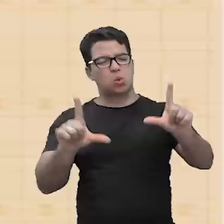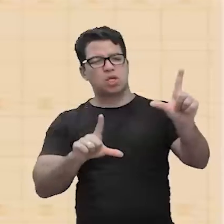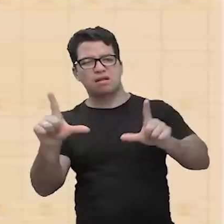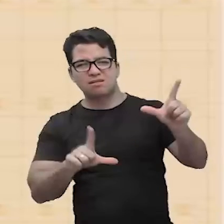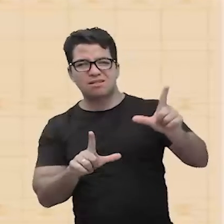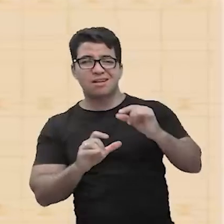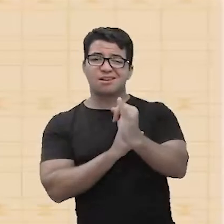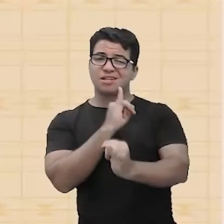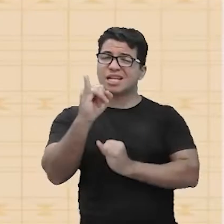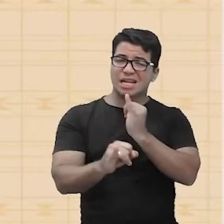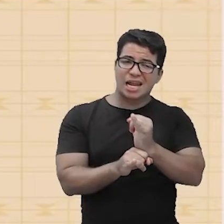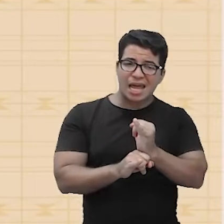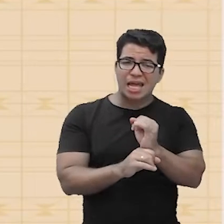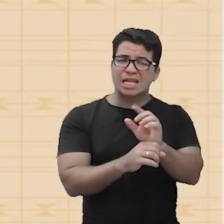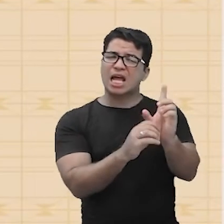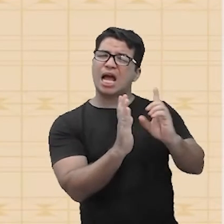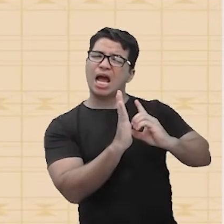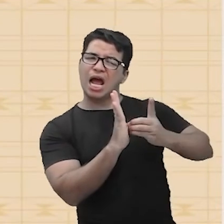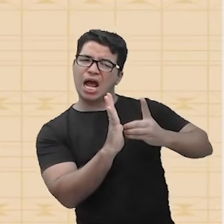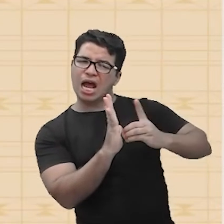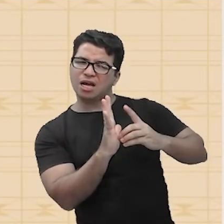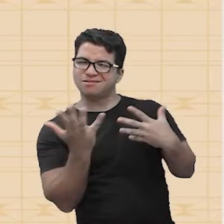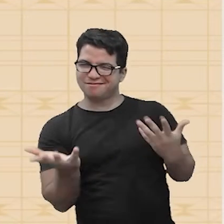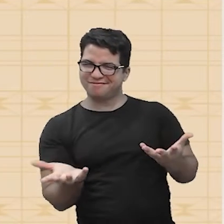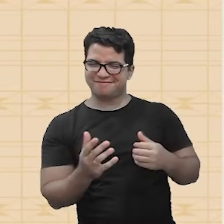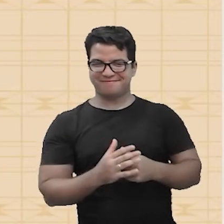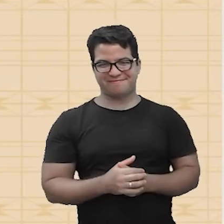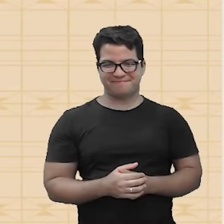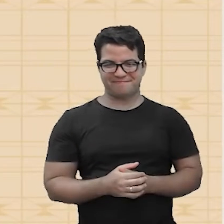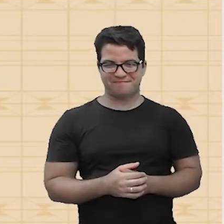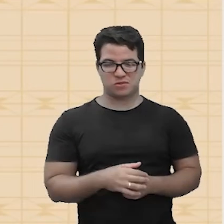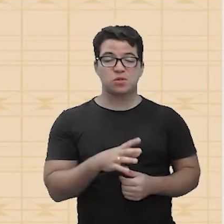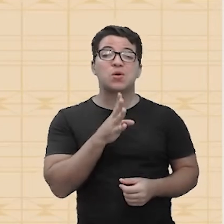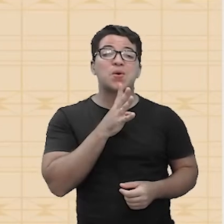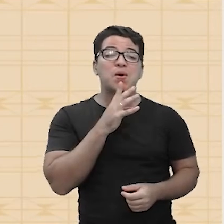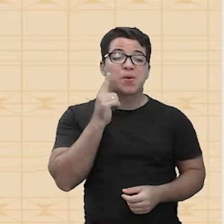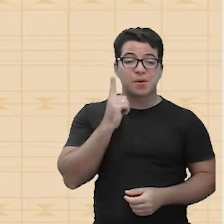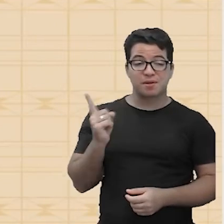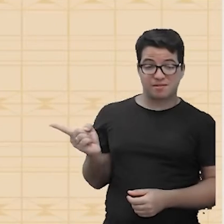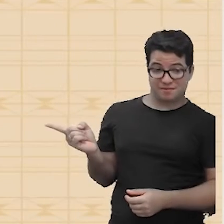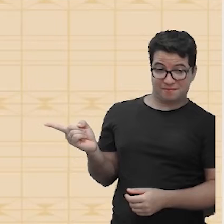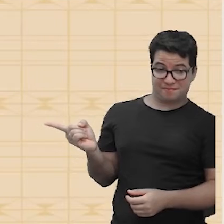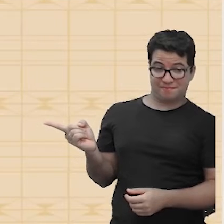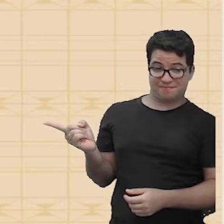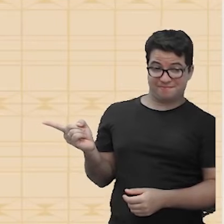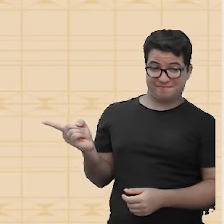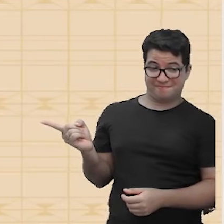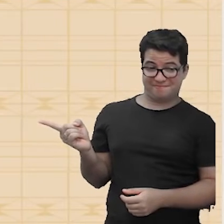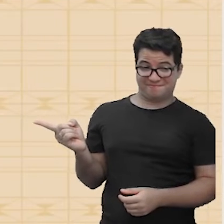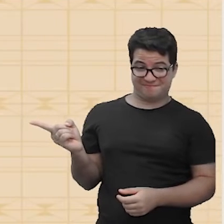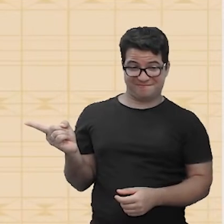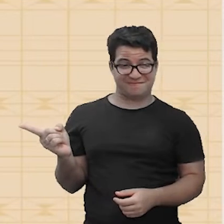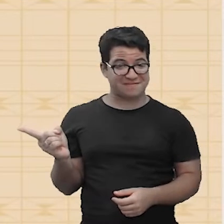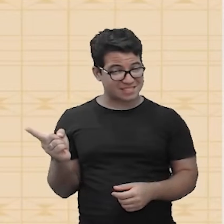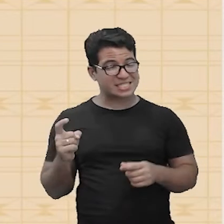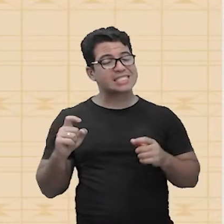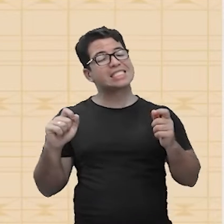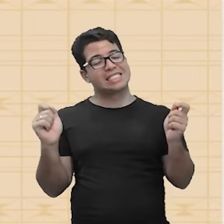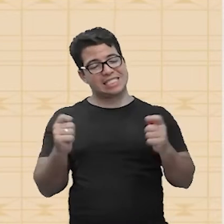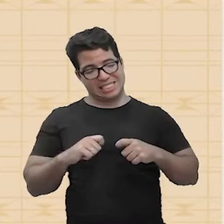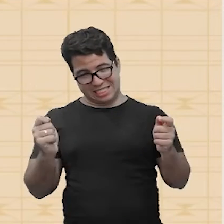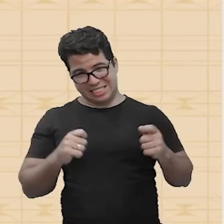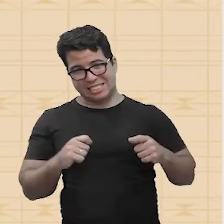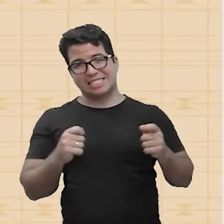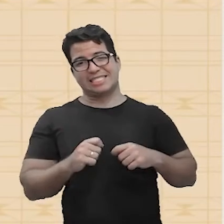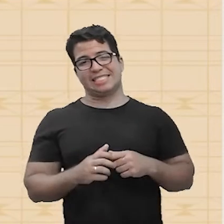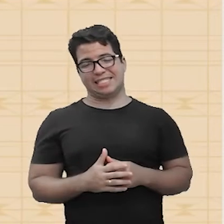esse símbolozinho aí, ó, famoso, né? Muitas vezes, assim, a campanha publicitária ela se transforma,